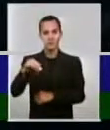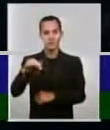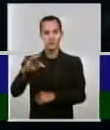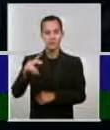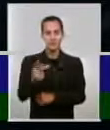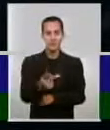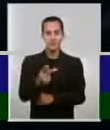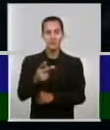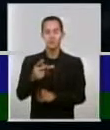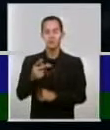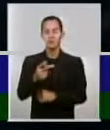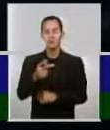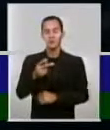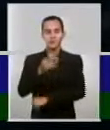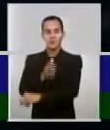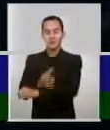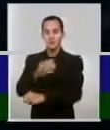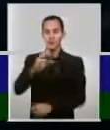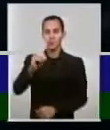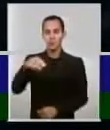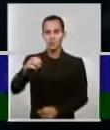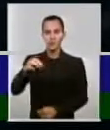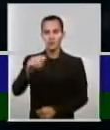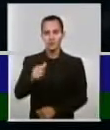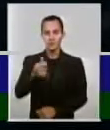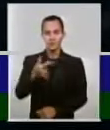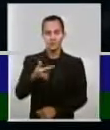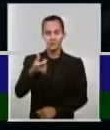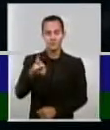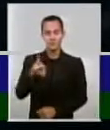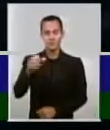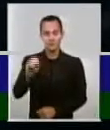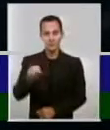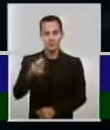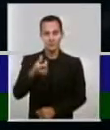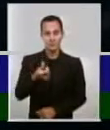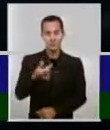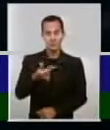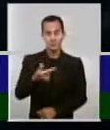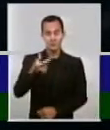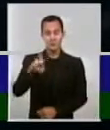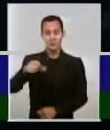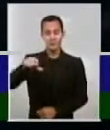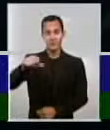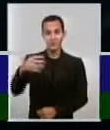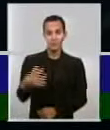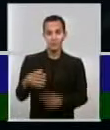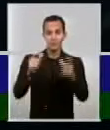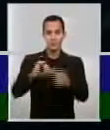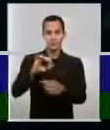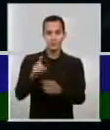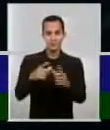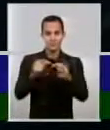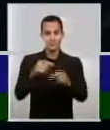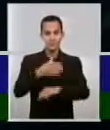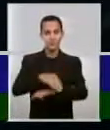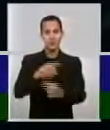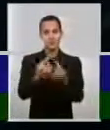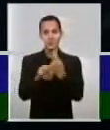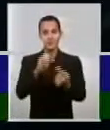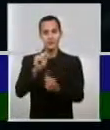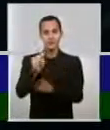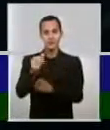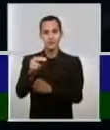e Rua Zenite, em frente aos números 225, 251, 285, 294, Baixo Jardim Brasília, na Rua Saturno